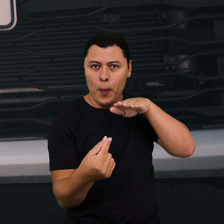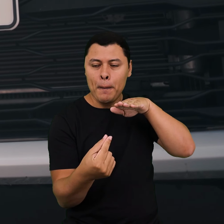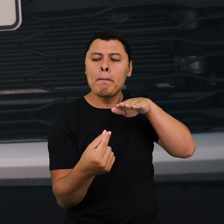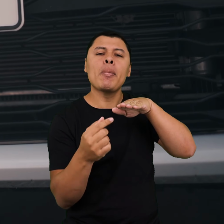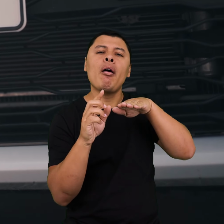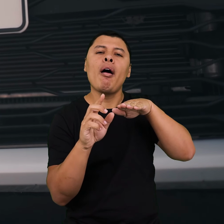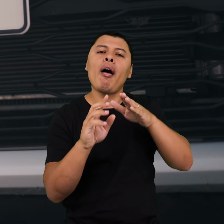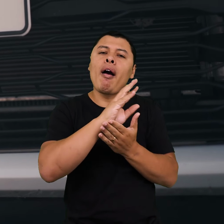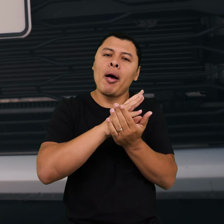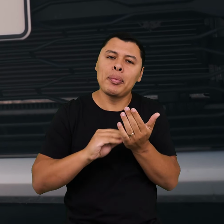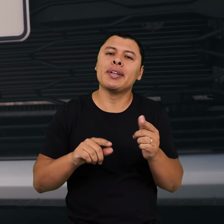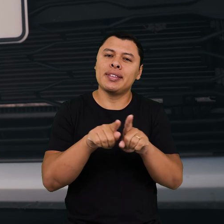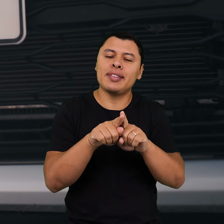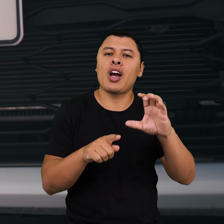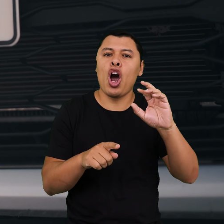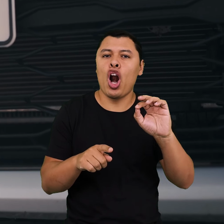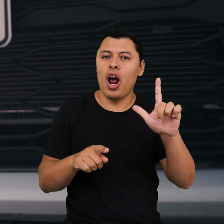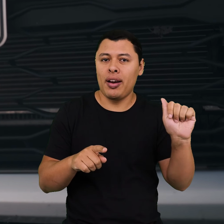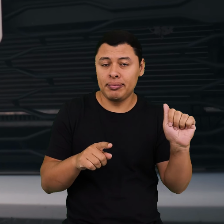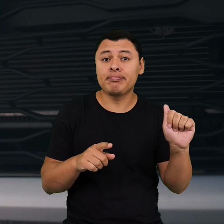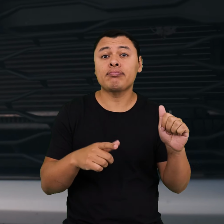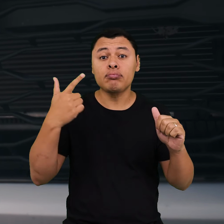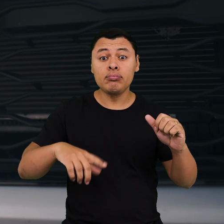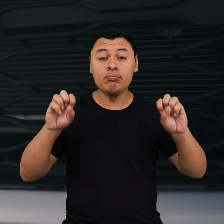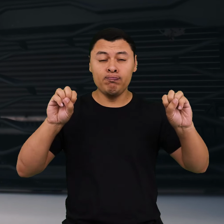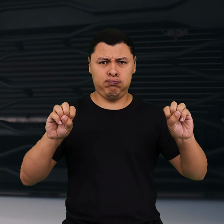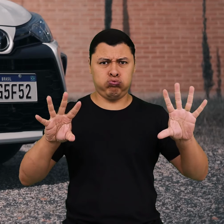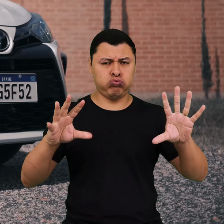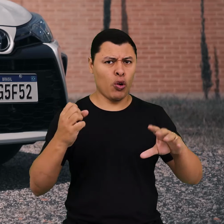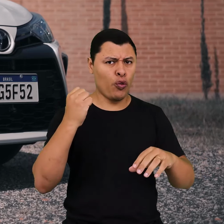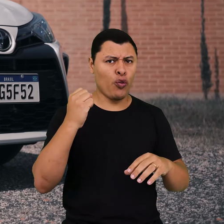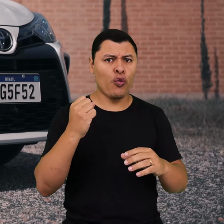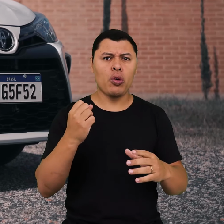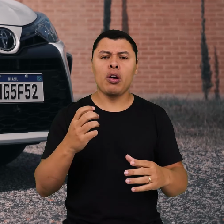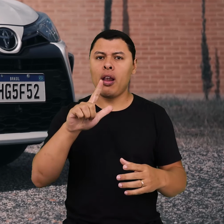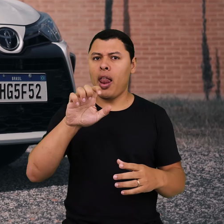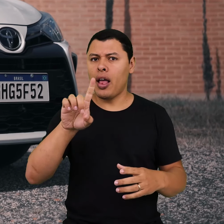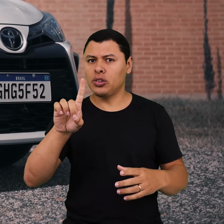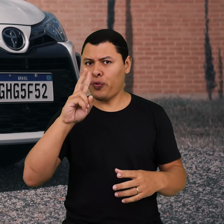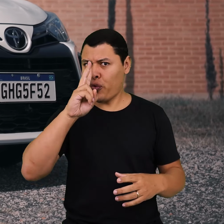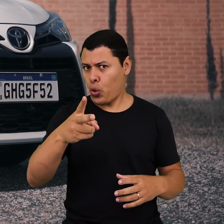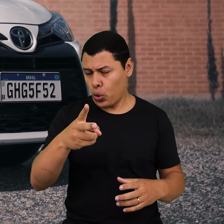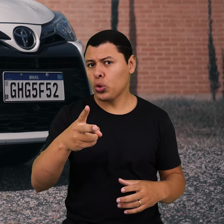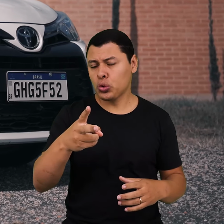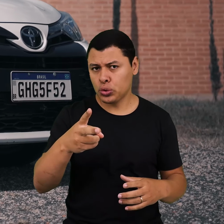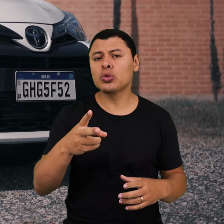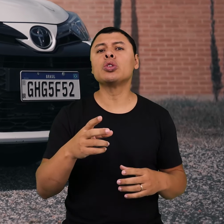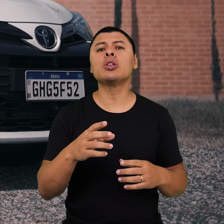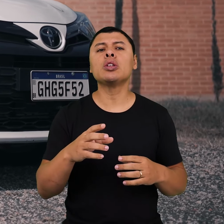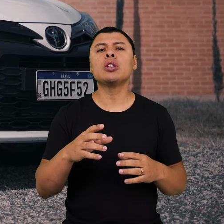remete também ao estilo da Lexus, né? Então a gente tem agora assinatura de LED em todas as versões, mas fica com um caráter um pouco